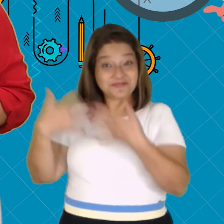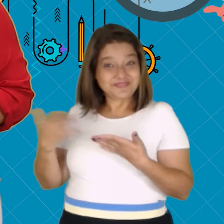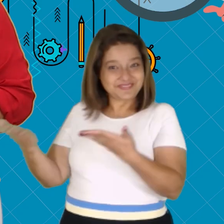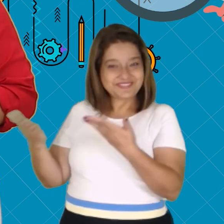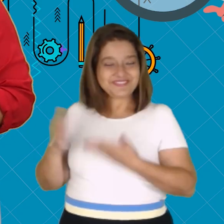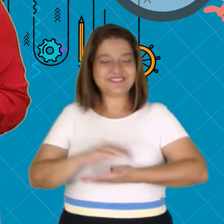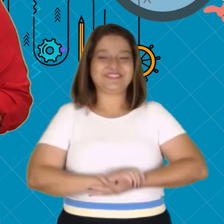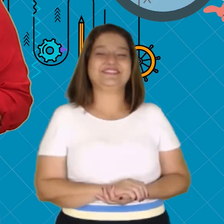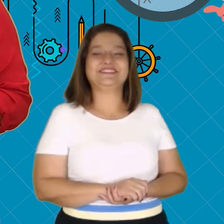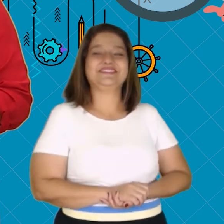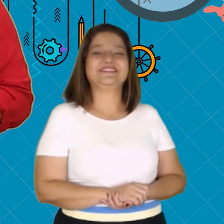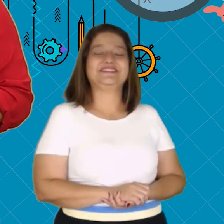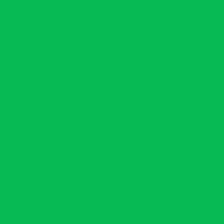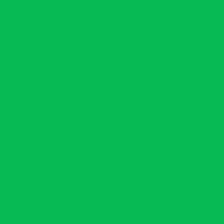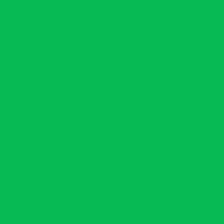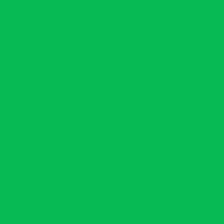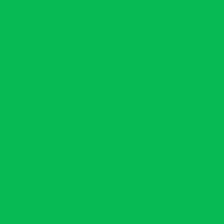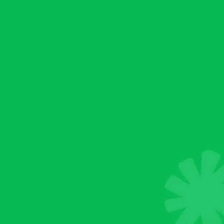com você.